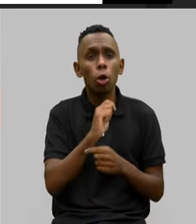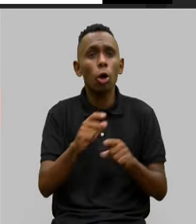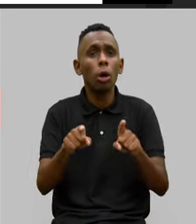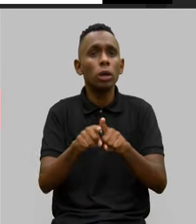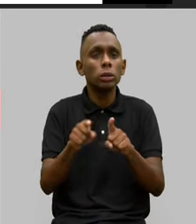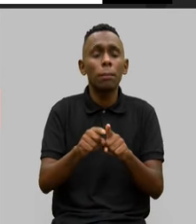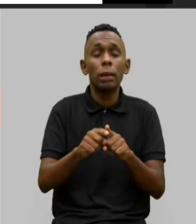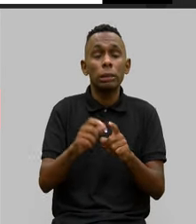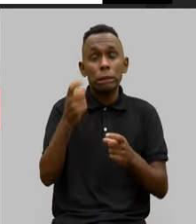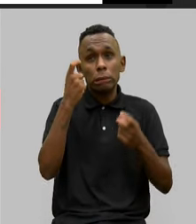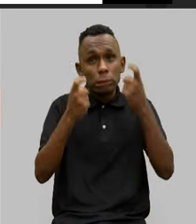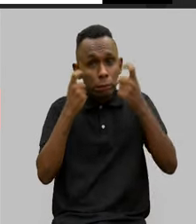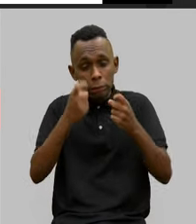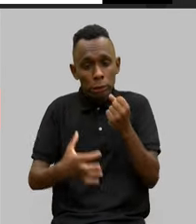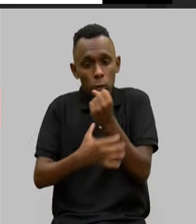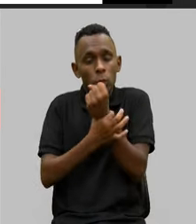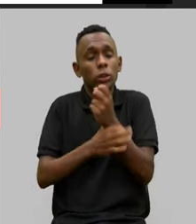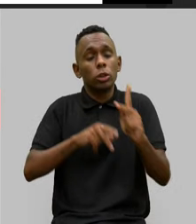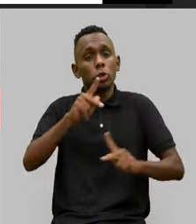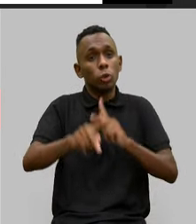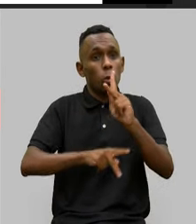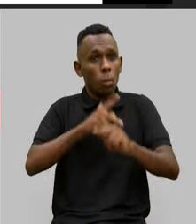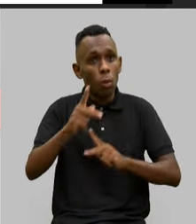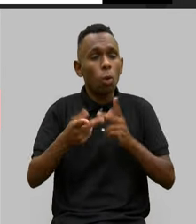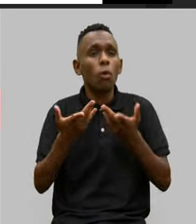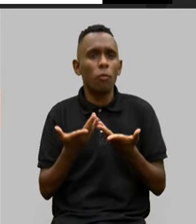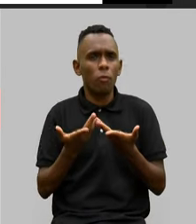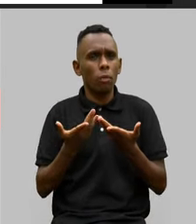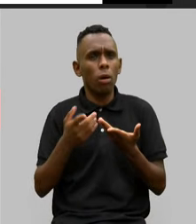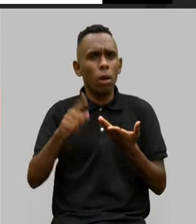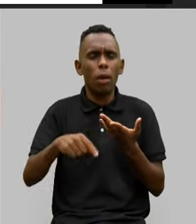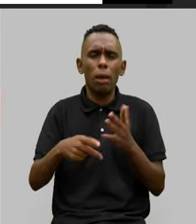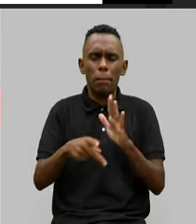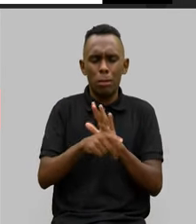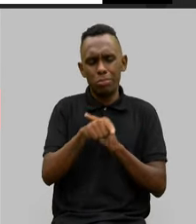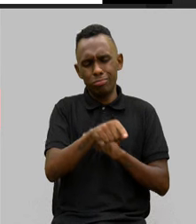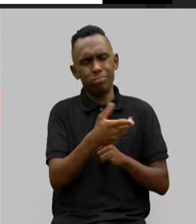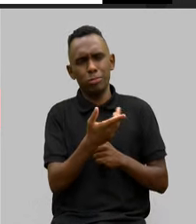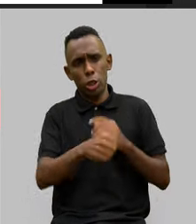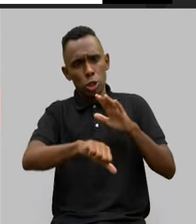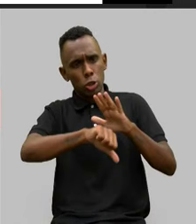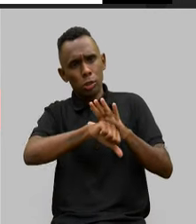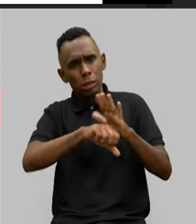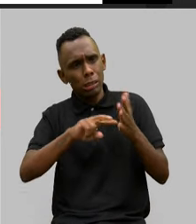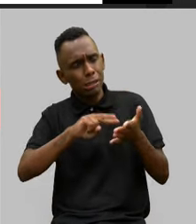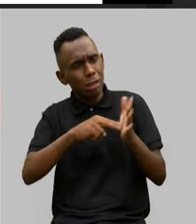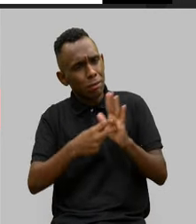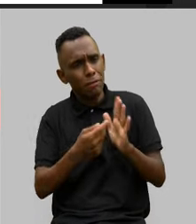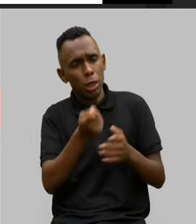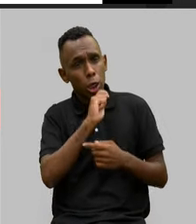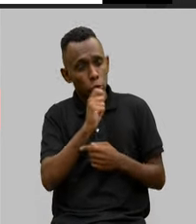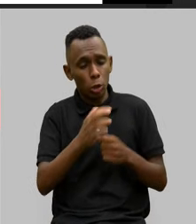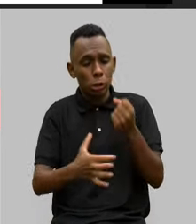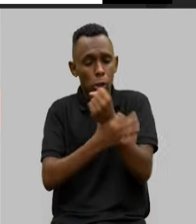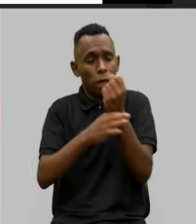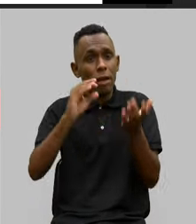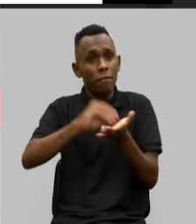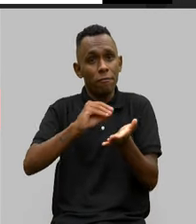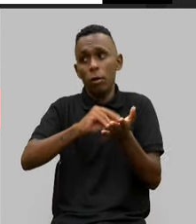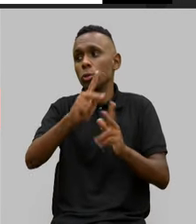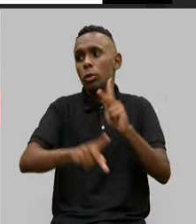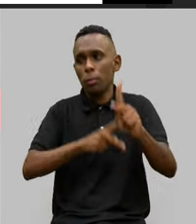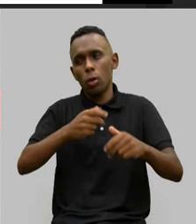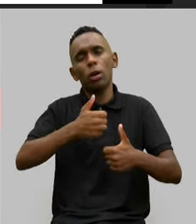segurança pública e moralidade os conservadores vêm as drogas ilegais como ameaça à segurança pública como um todo e a moralidade ameaça à